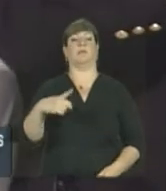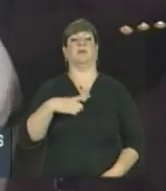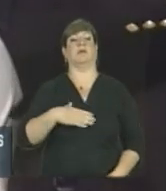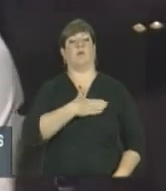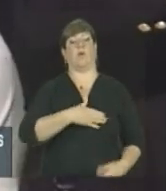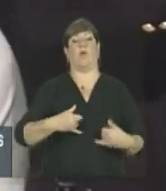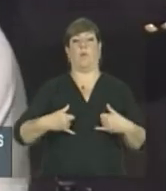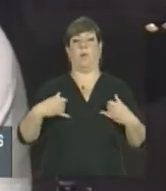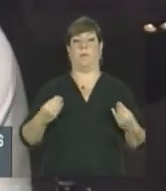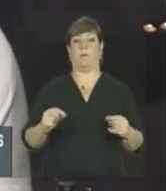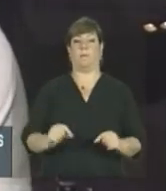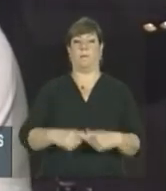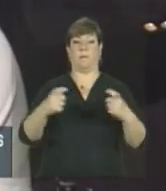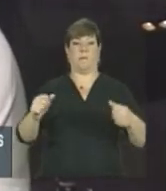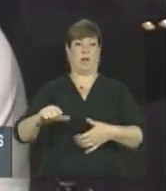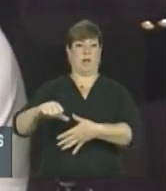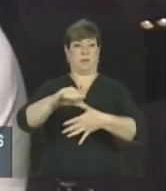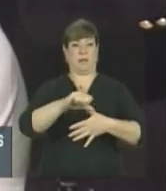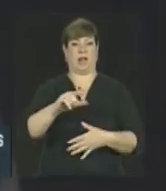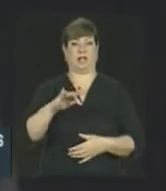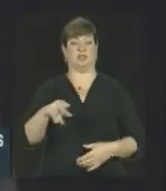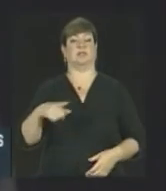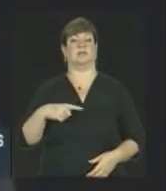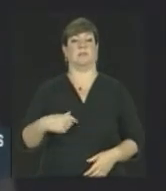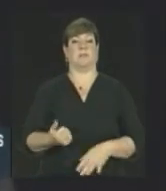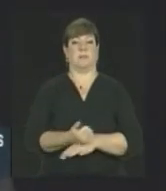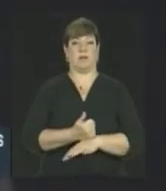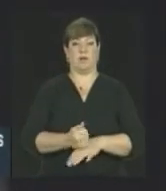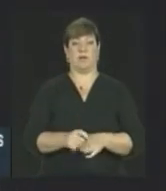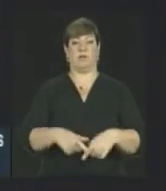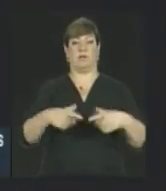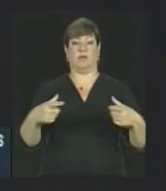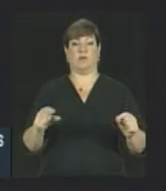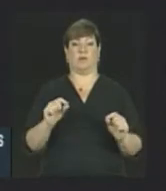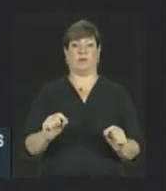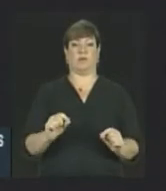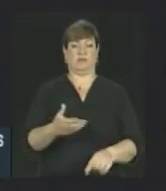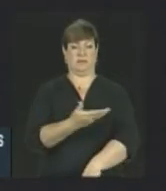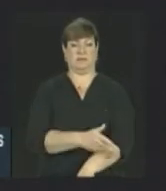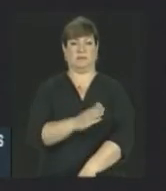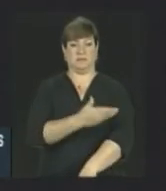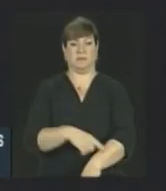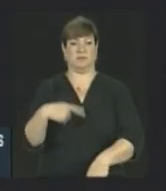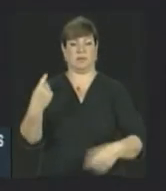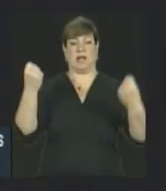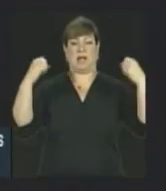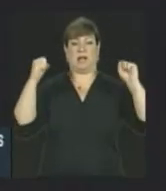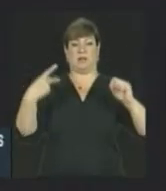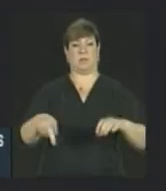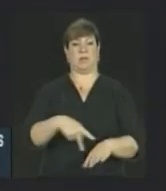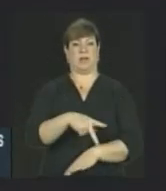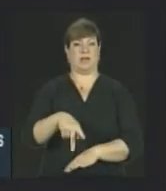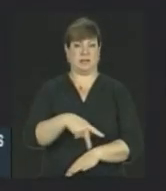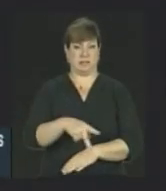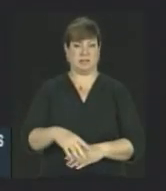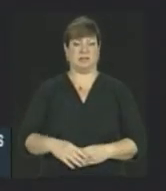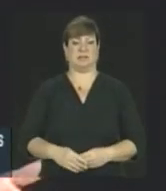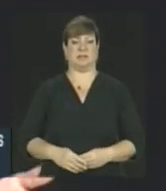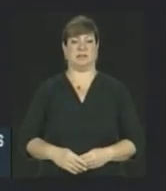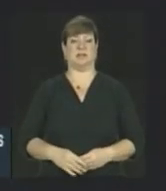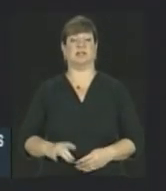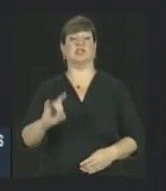poliesportivos da América Latina e, sem dúvida, um dos maiores formadores de atletas do país. Só